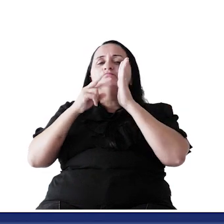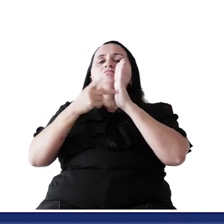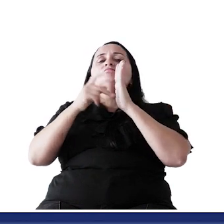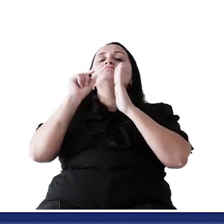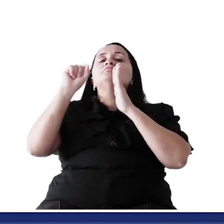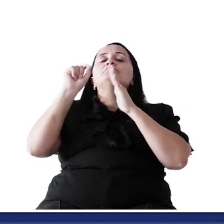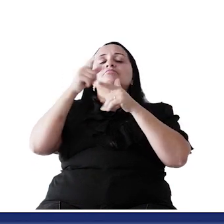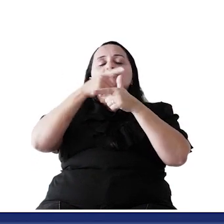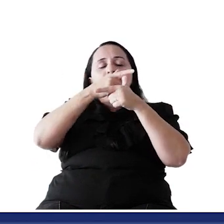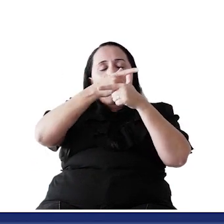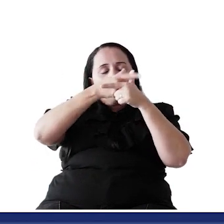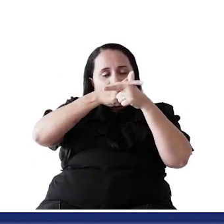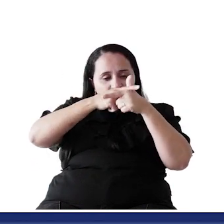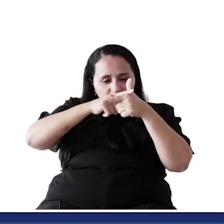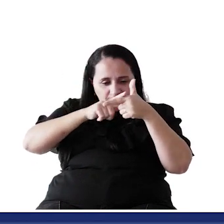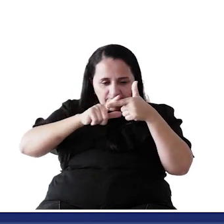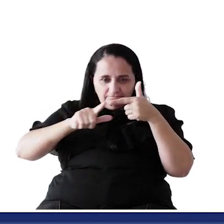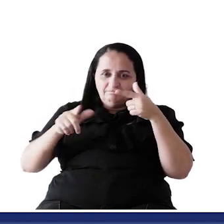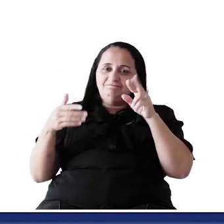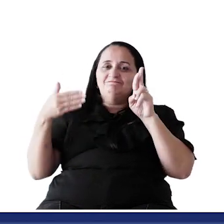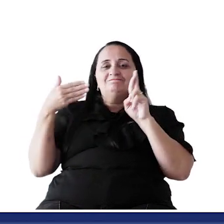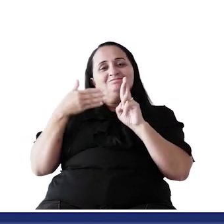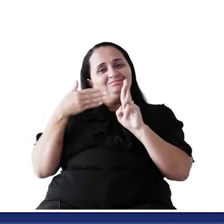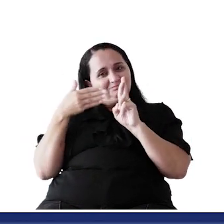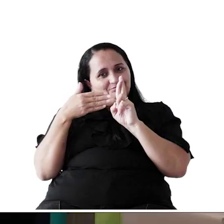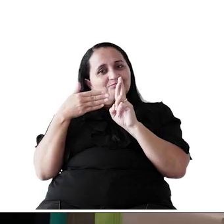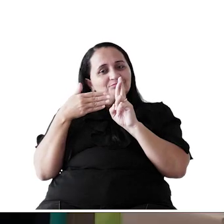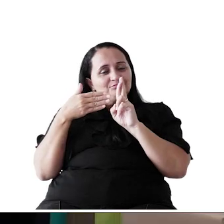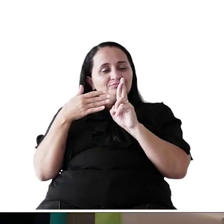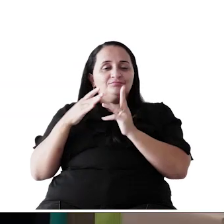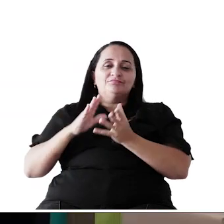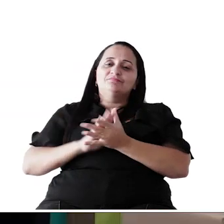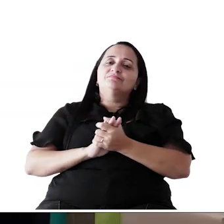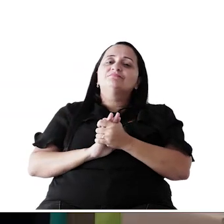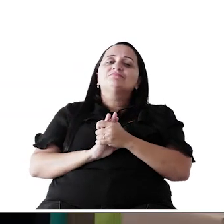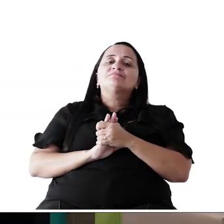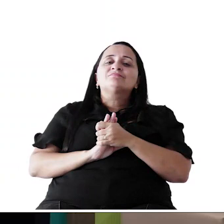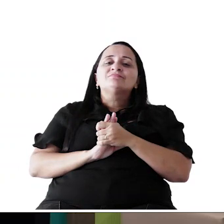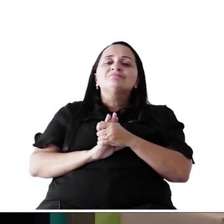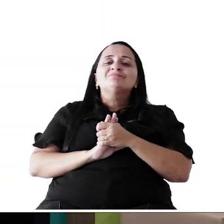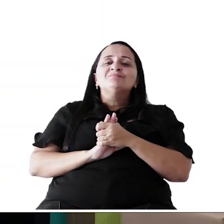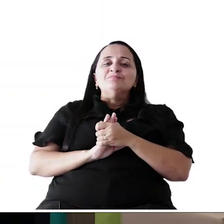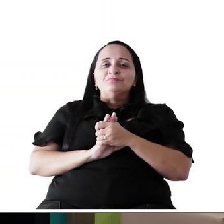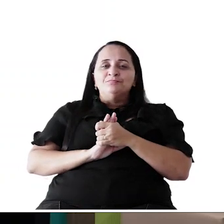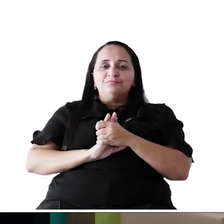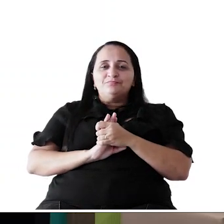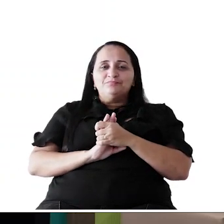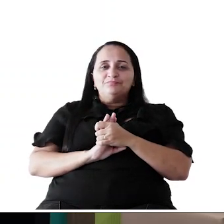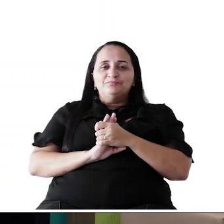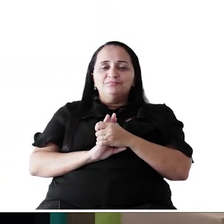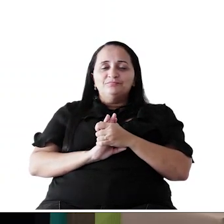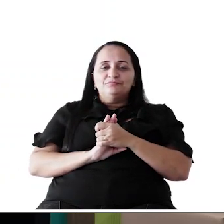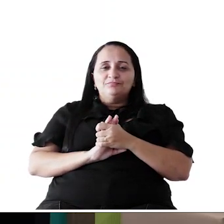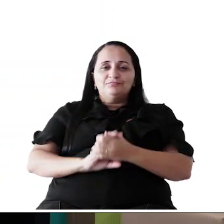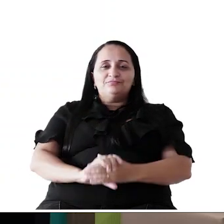é uma representação da divisão. Então, esse todo é o